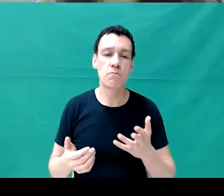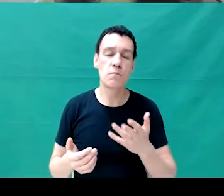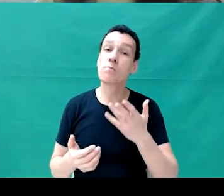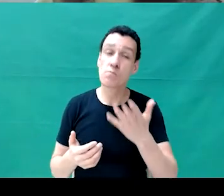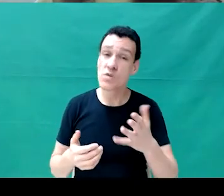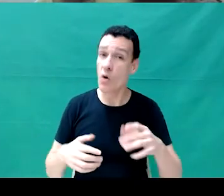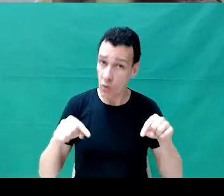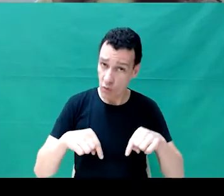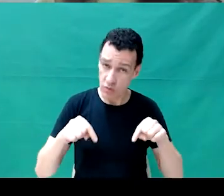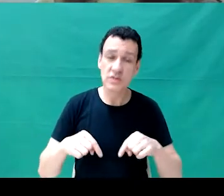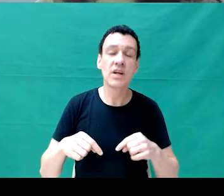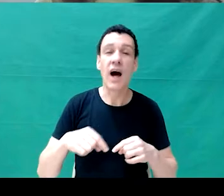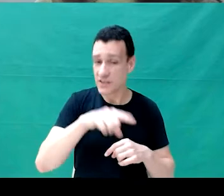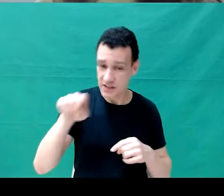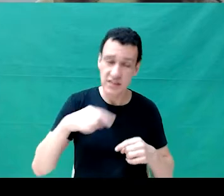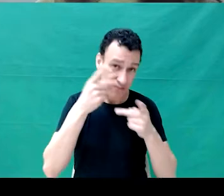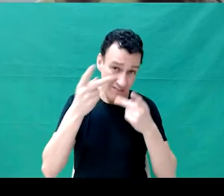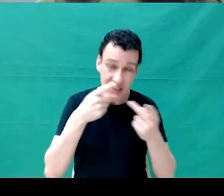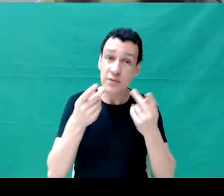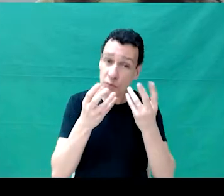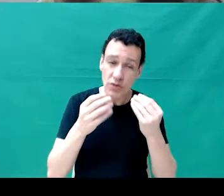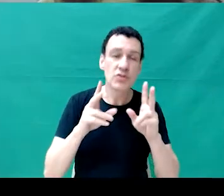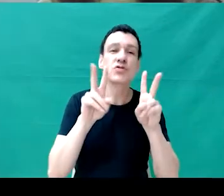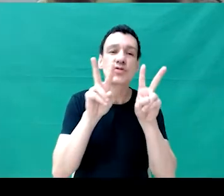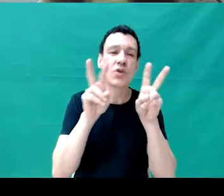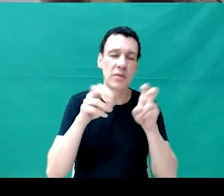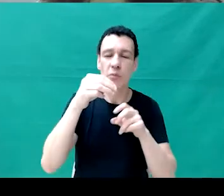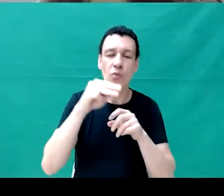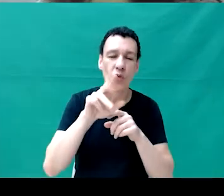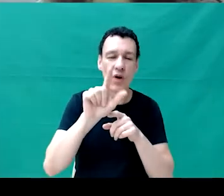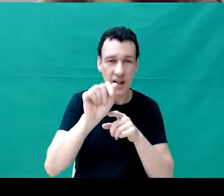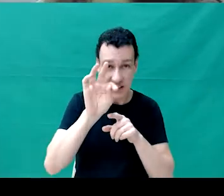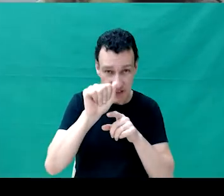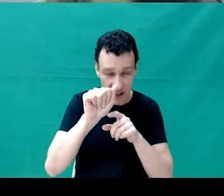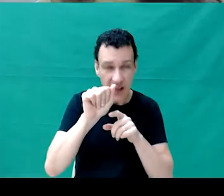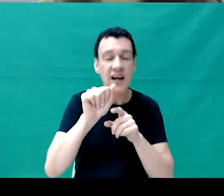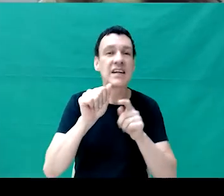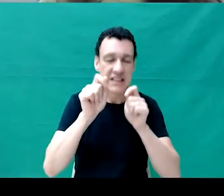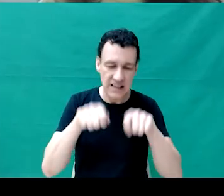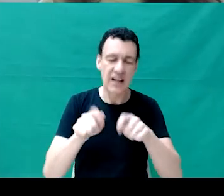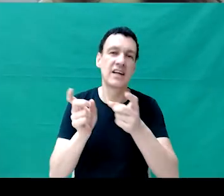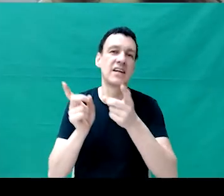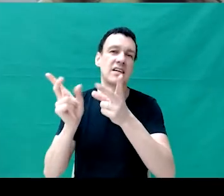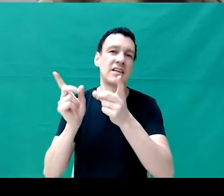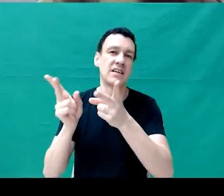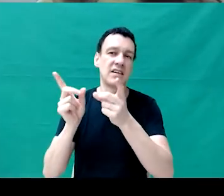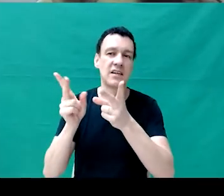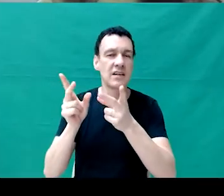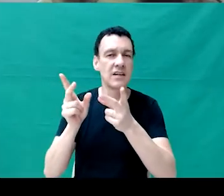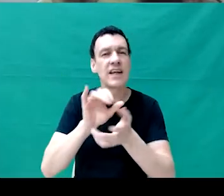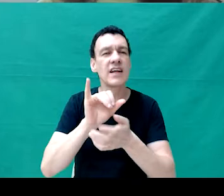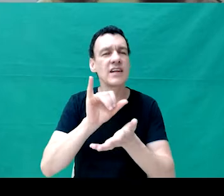exportação, que aí a gente reitera a visão do corpo da mulher negra como uma mercadoria.